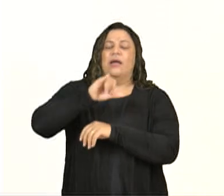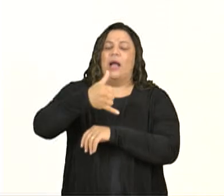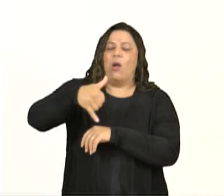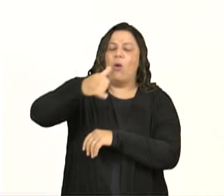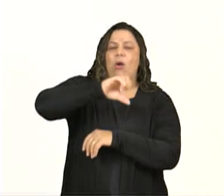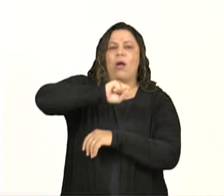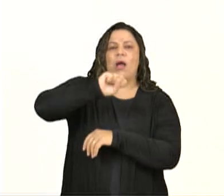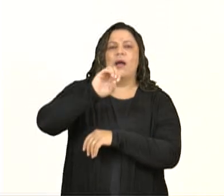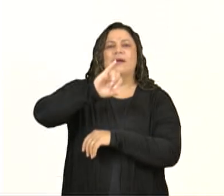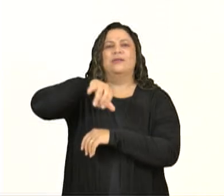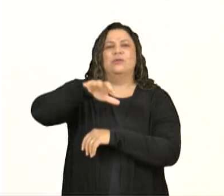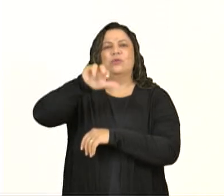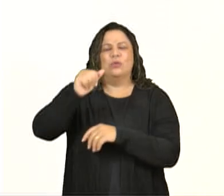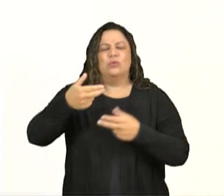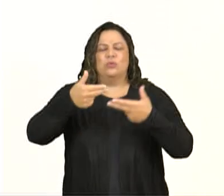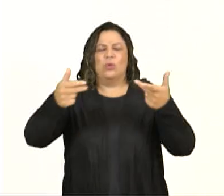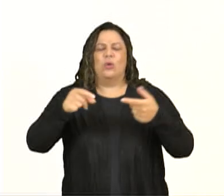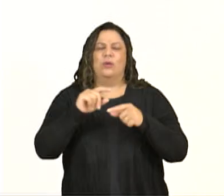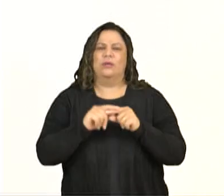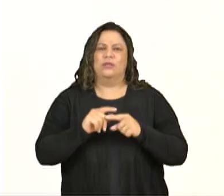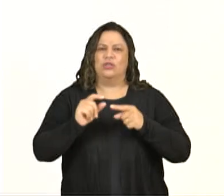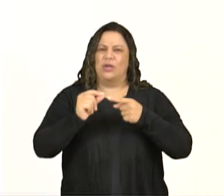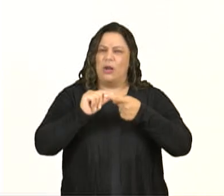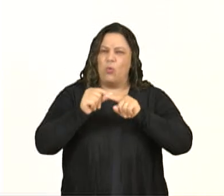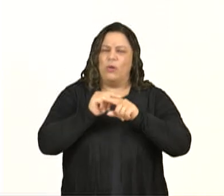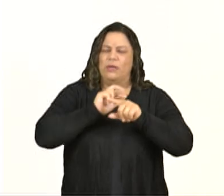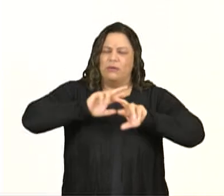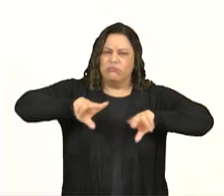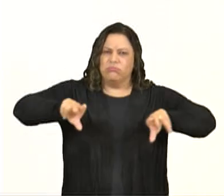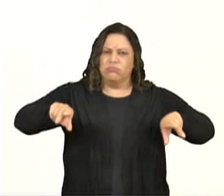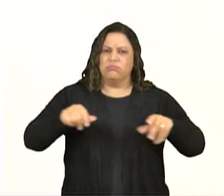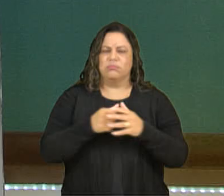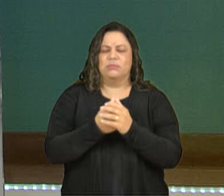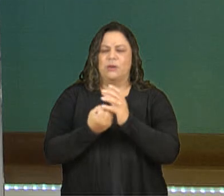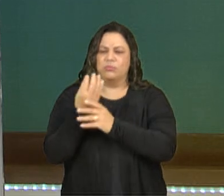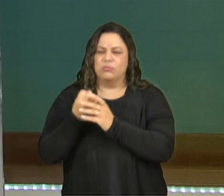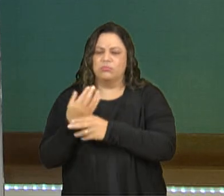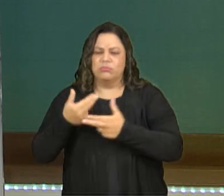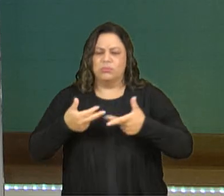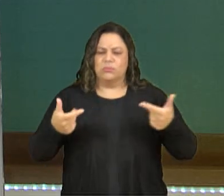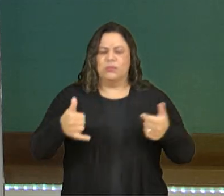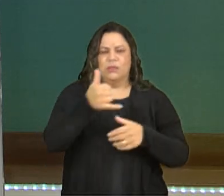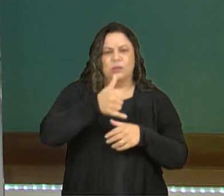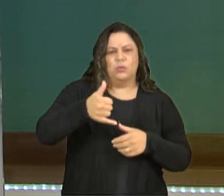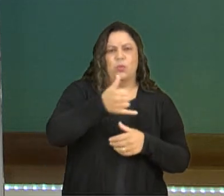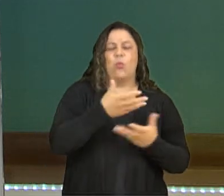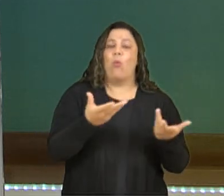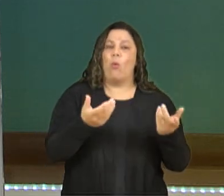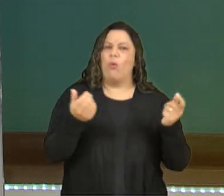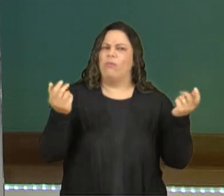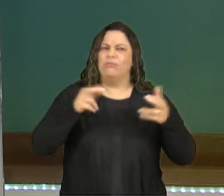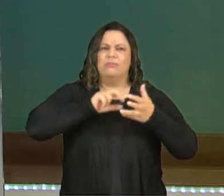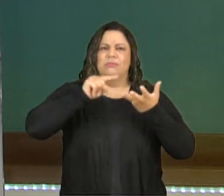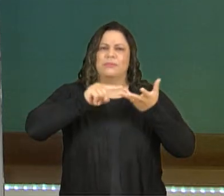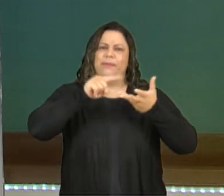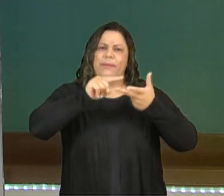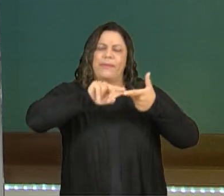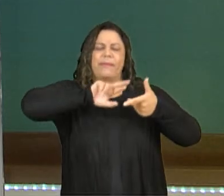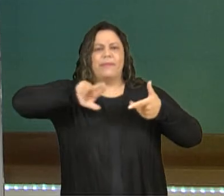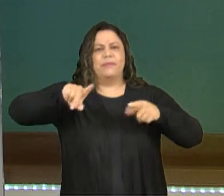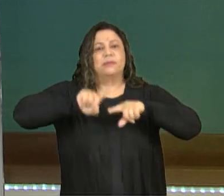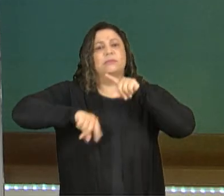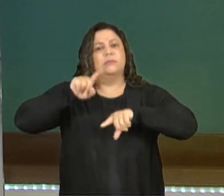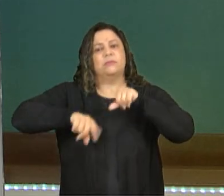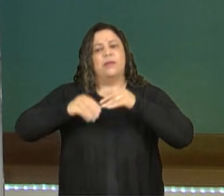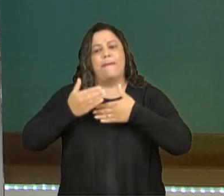bem acentuados, o grão ou até mesmo a extração do óleo. Também vemos outros produtos a partir